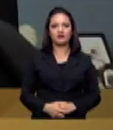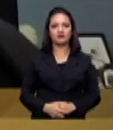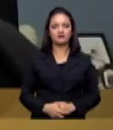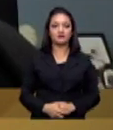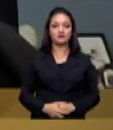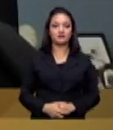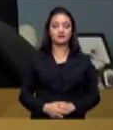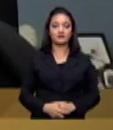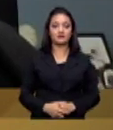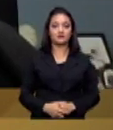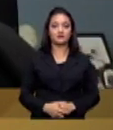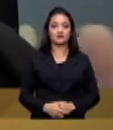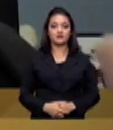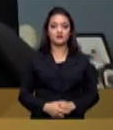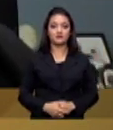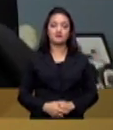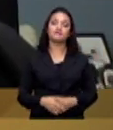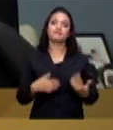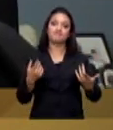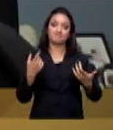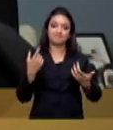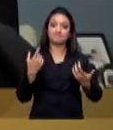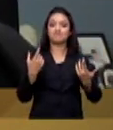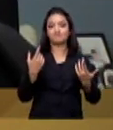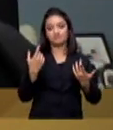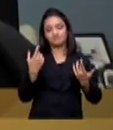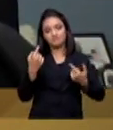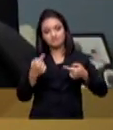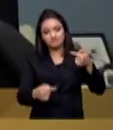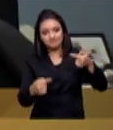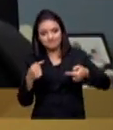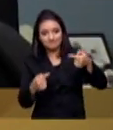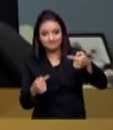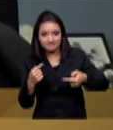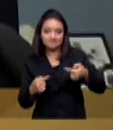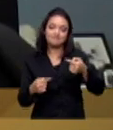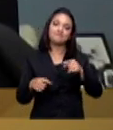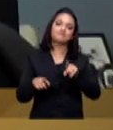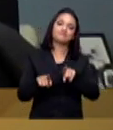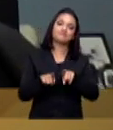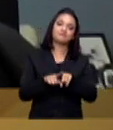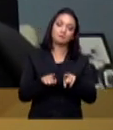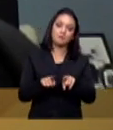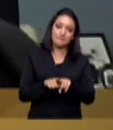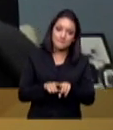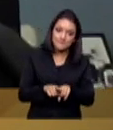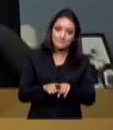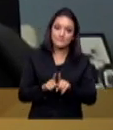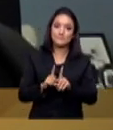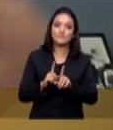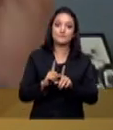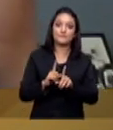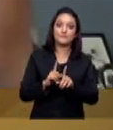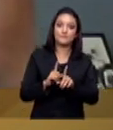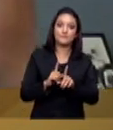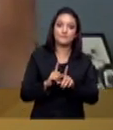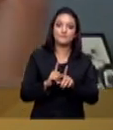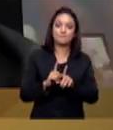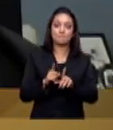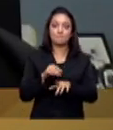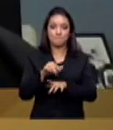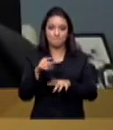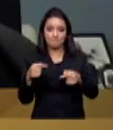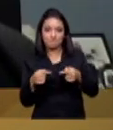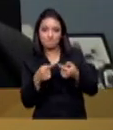todo questionamento e uma certa ordem depois no posicionamento e na afirmação da constitucionalidade